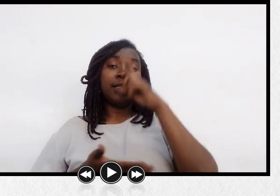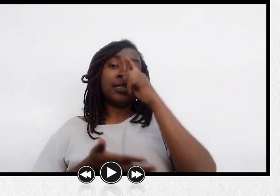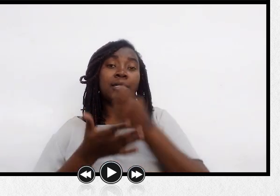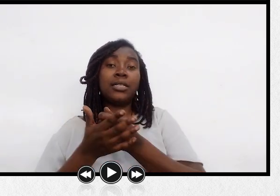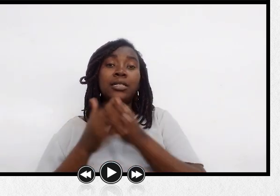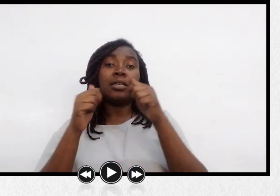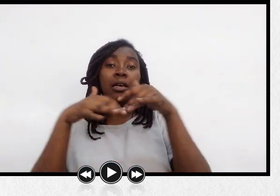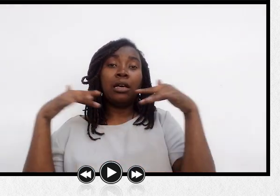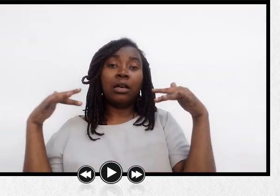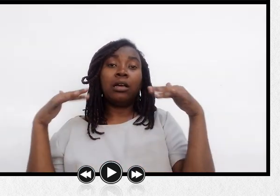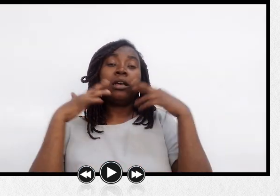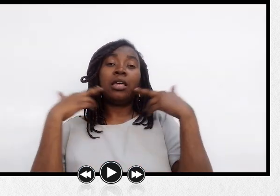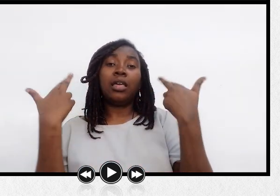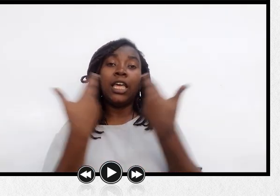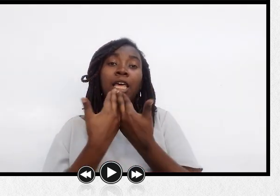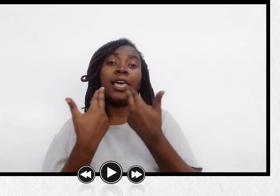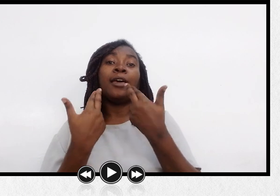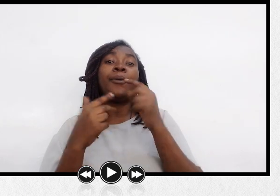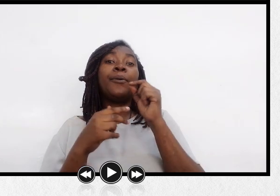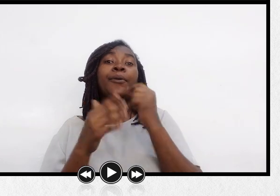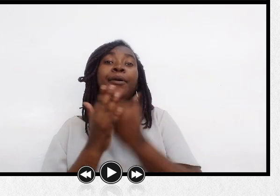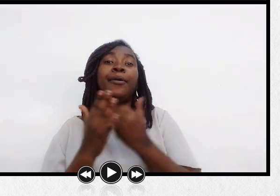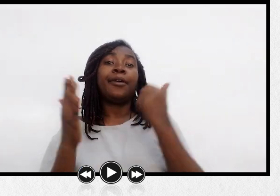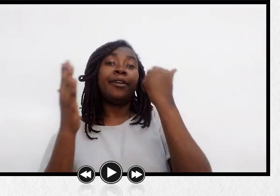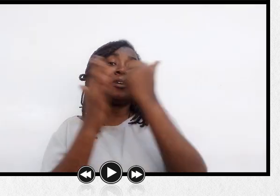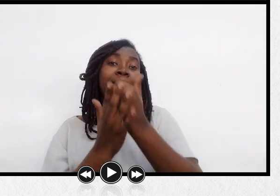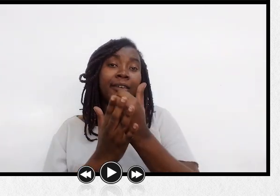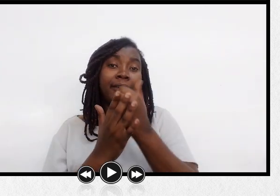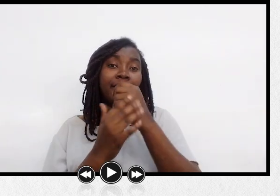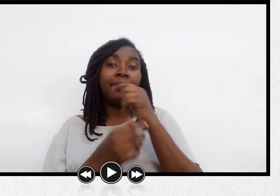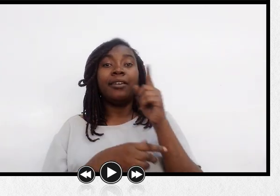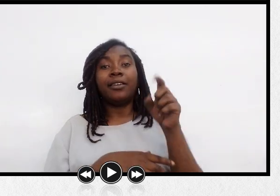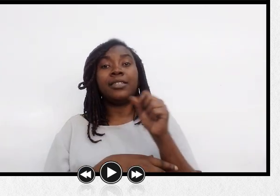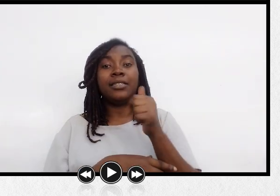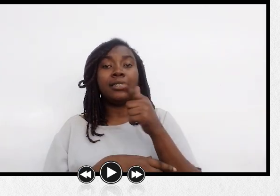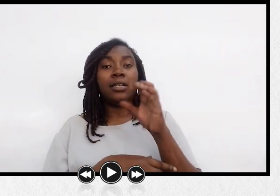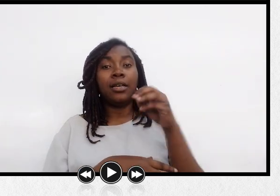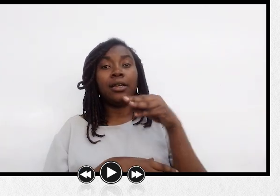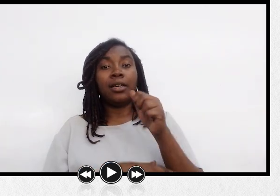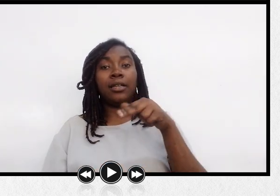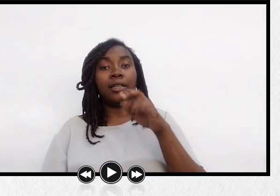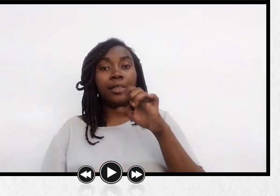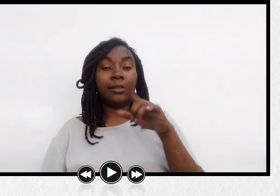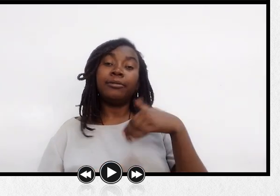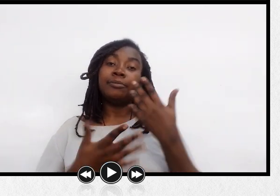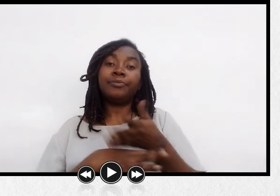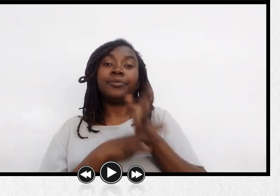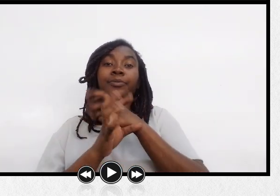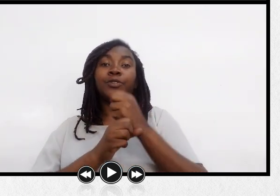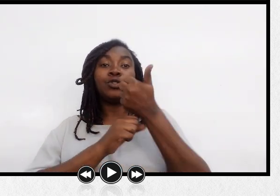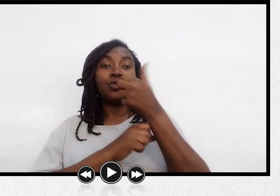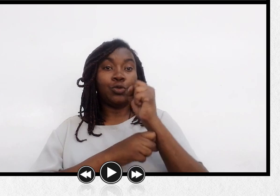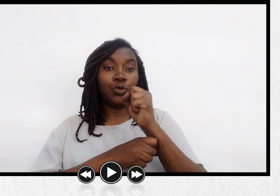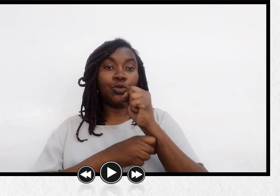plenária, todos reunidos, que receberam o município de São Manuel. Então, nós temos 18 membros,